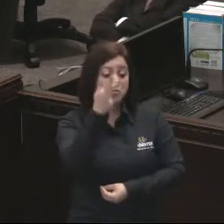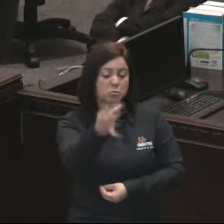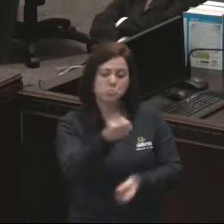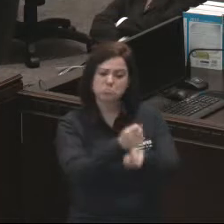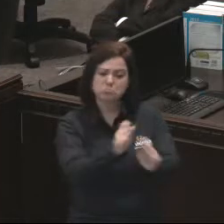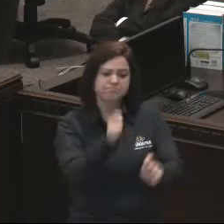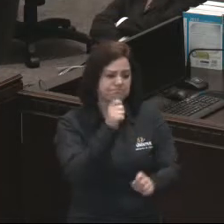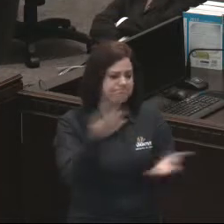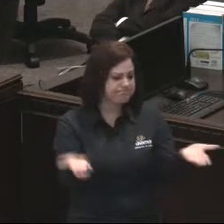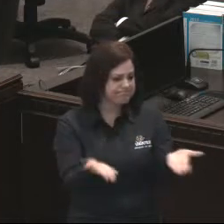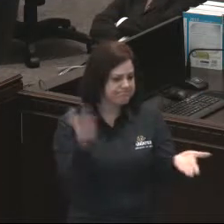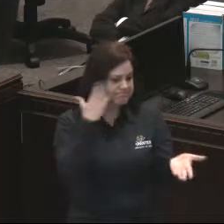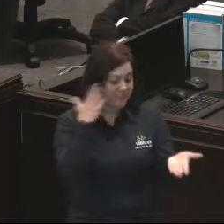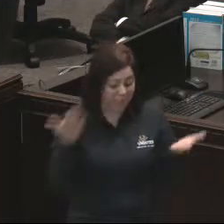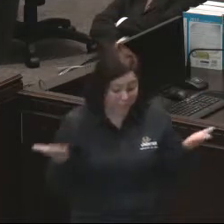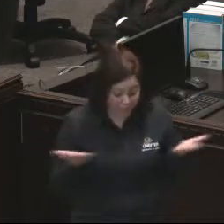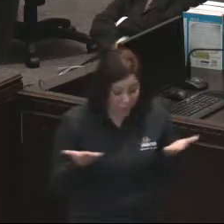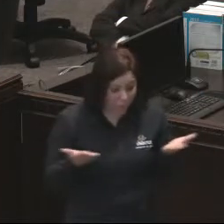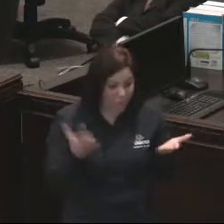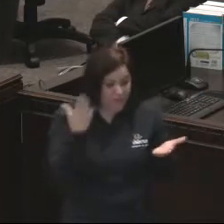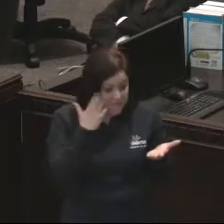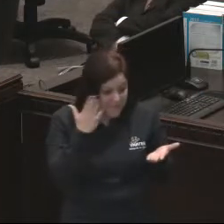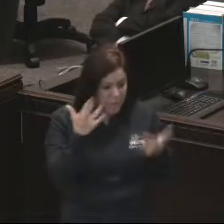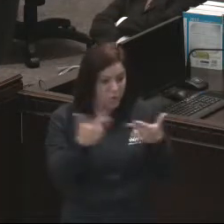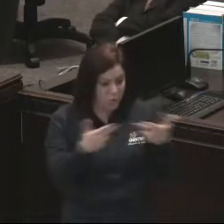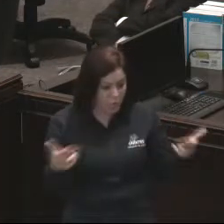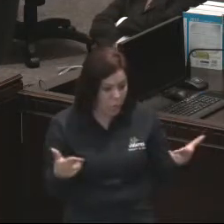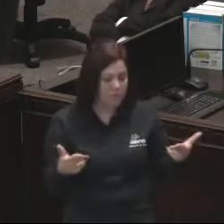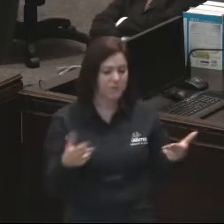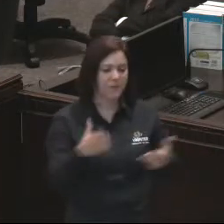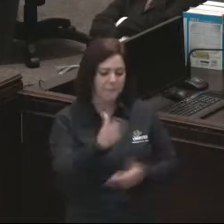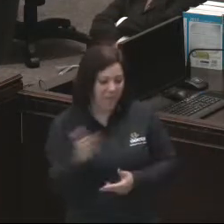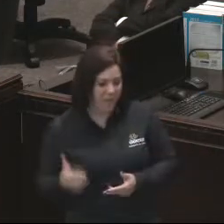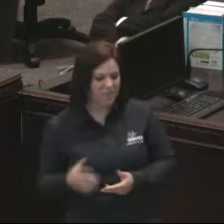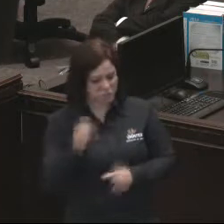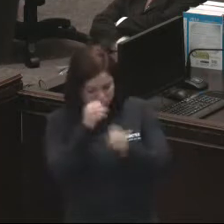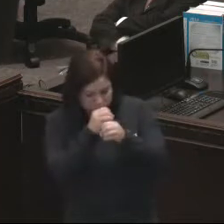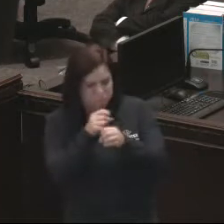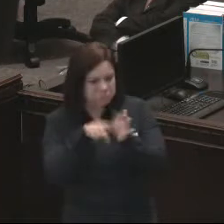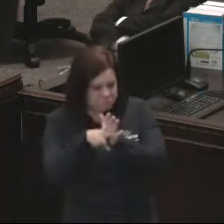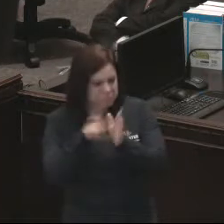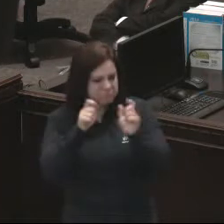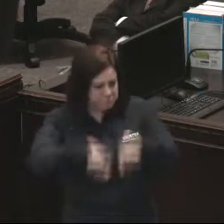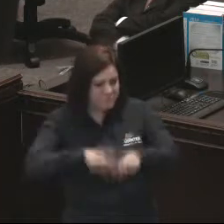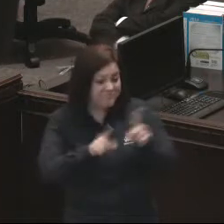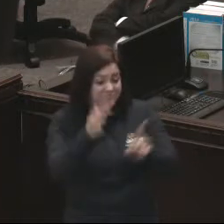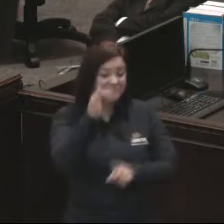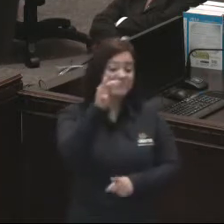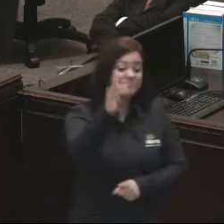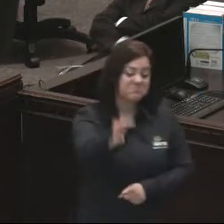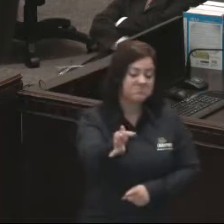nesse momento são os efeitos nos organismos não-alvos, que são os peixes, aqueles que eu coloquei para vocês. Então,